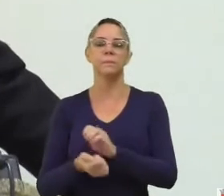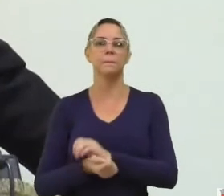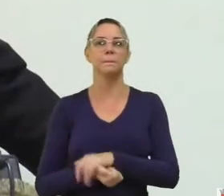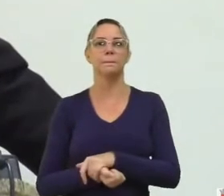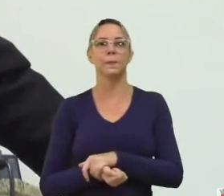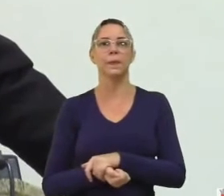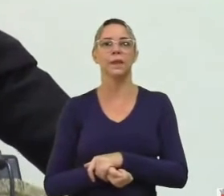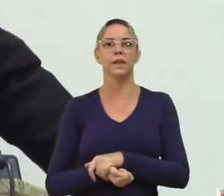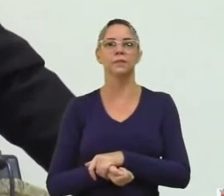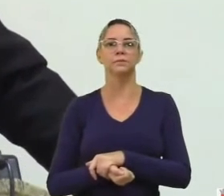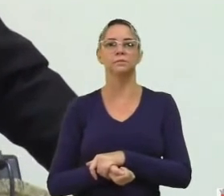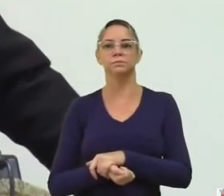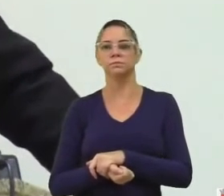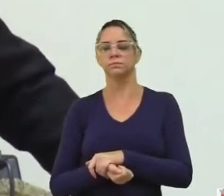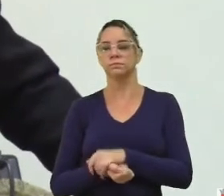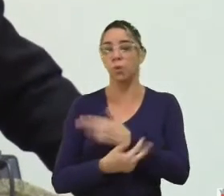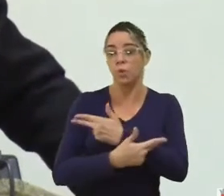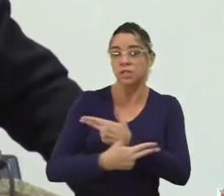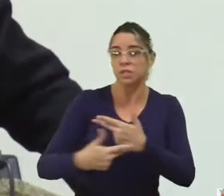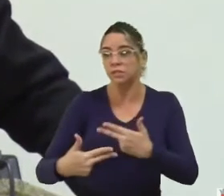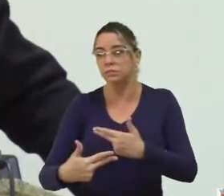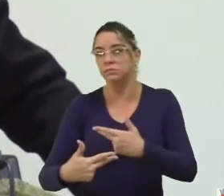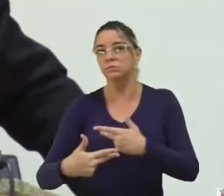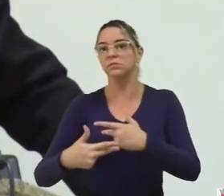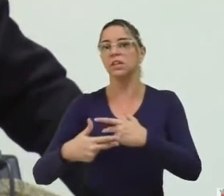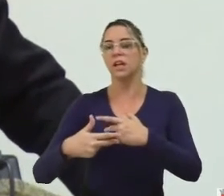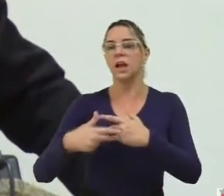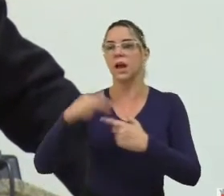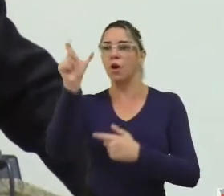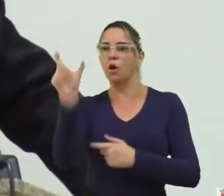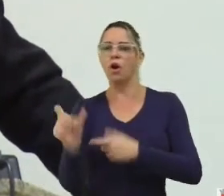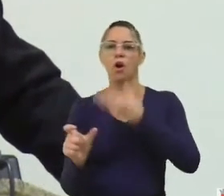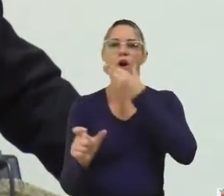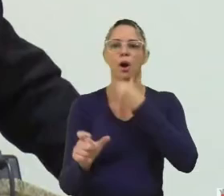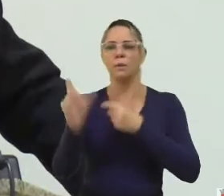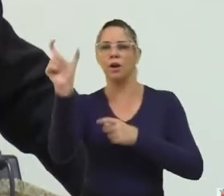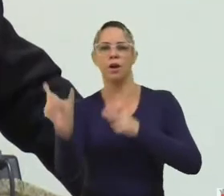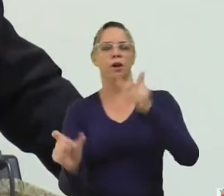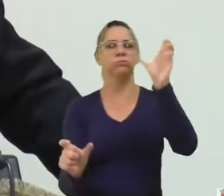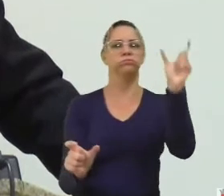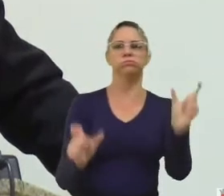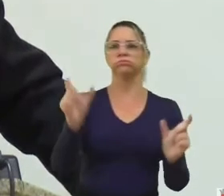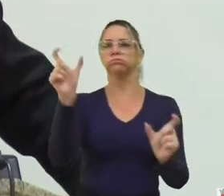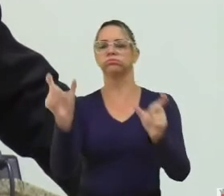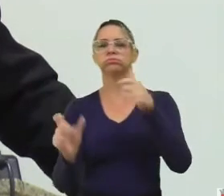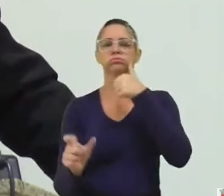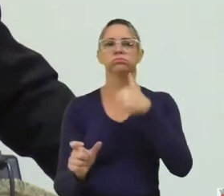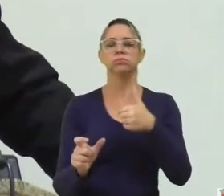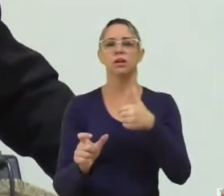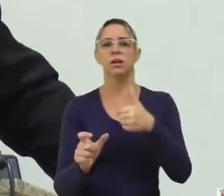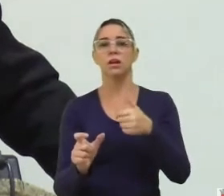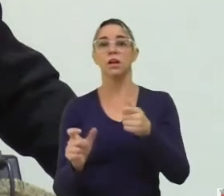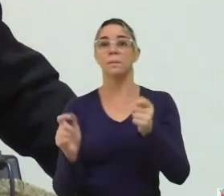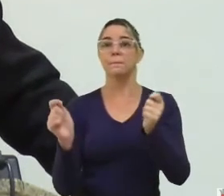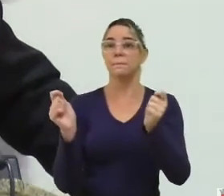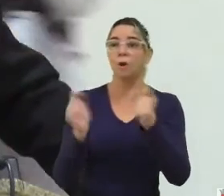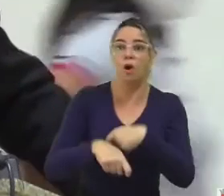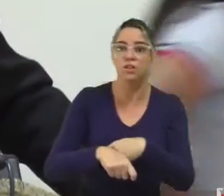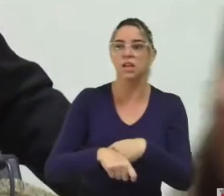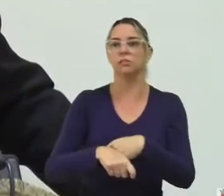do futebol de campo, futsal e voleibol possam aí estar participando das competições